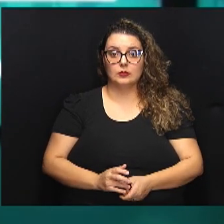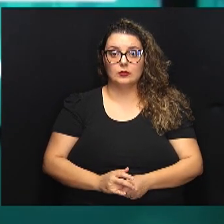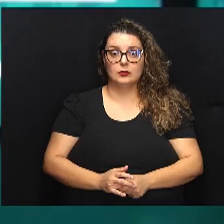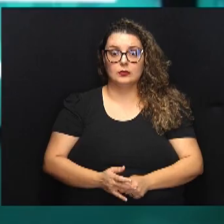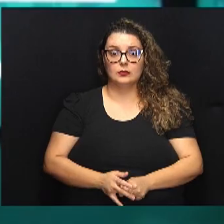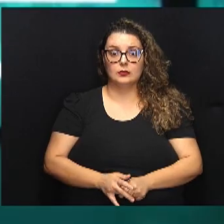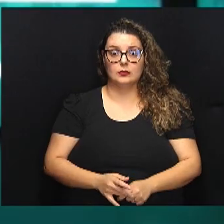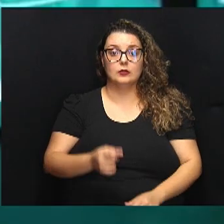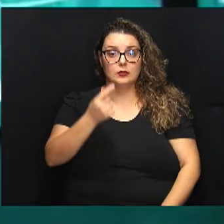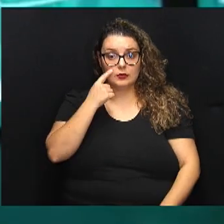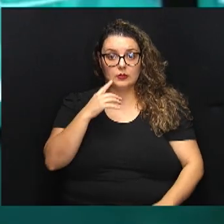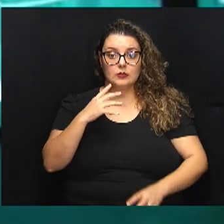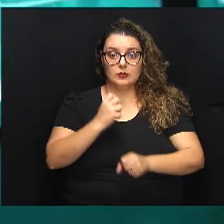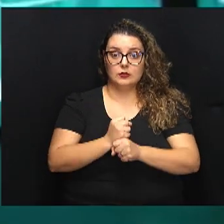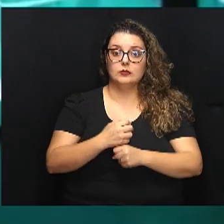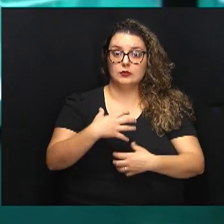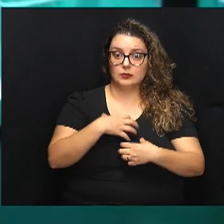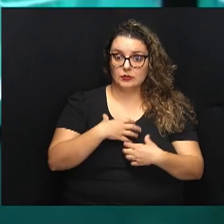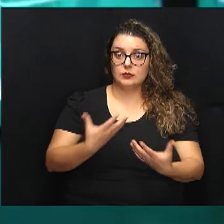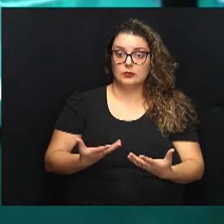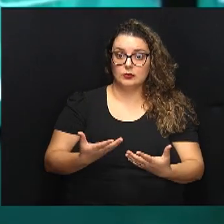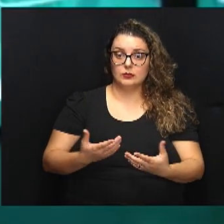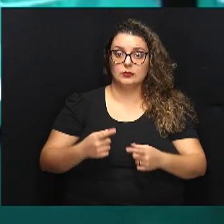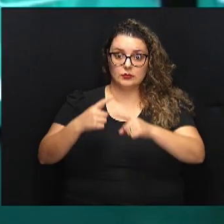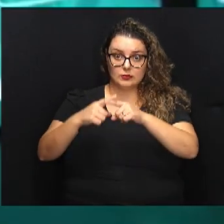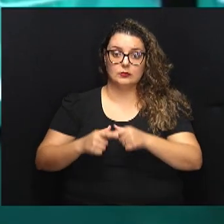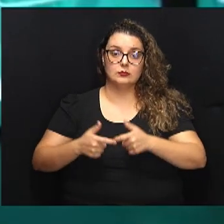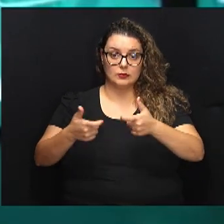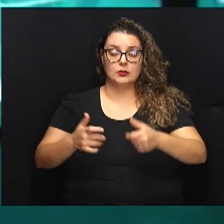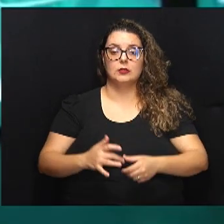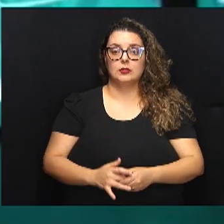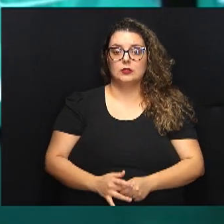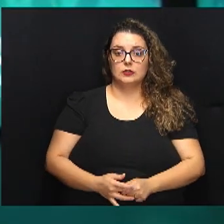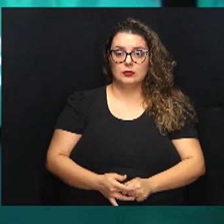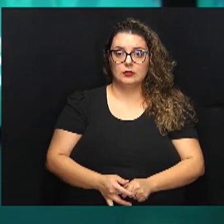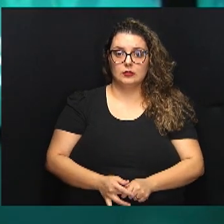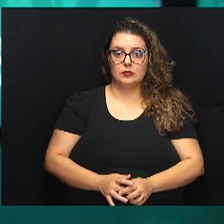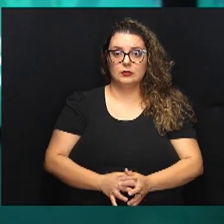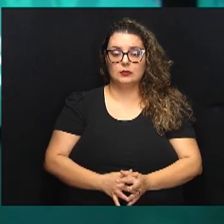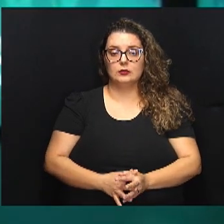que nós temos totais condições de fazer uma grande partida.